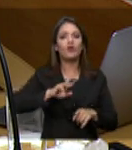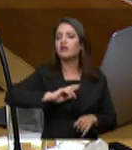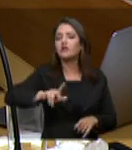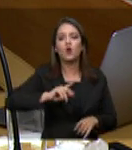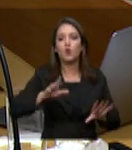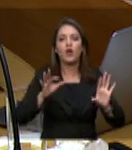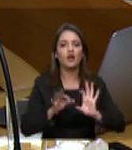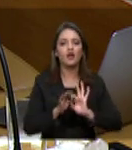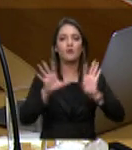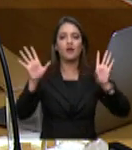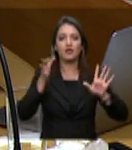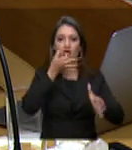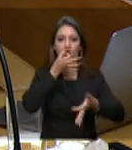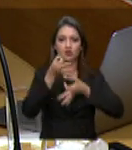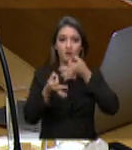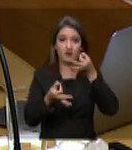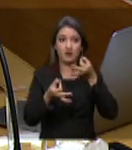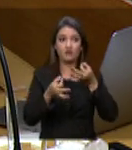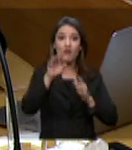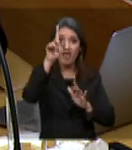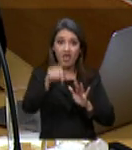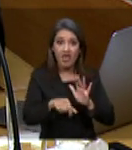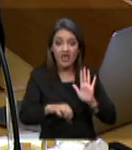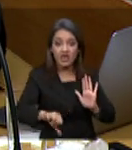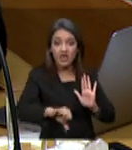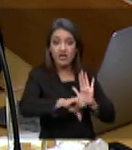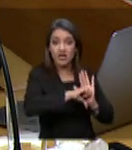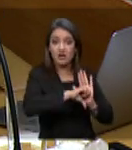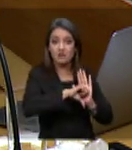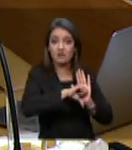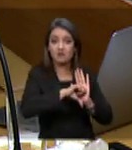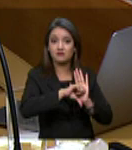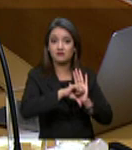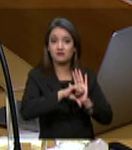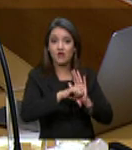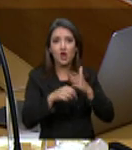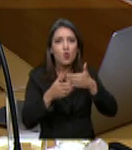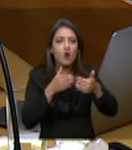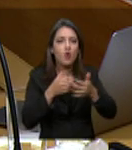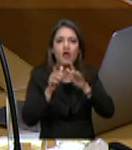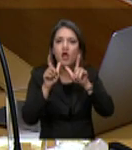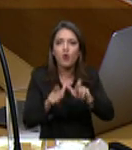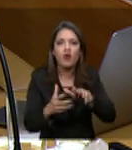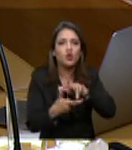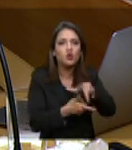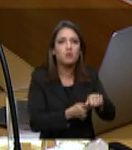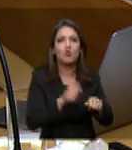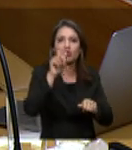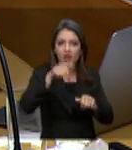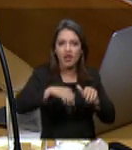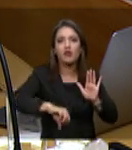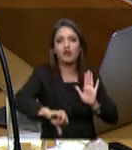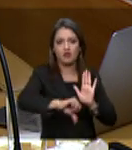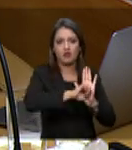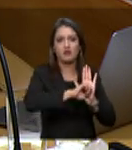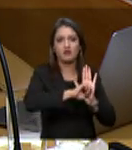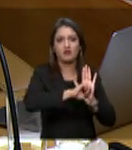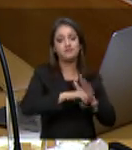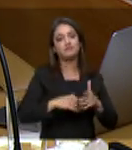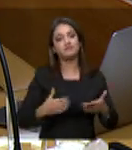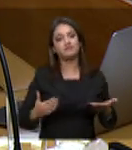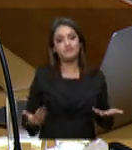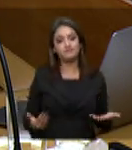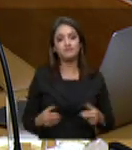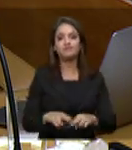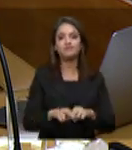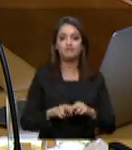não é liberdade de opinião isso é crime em qualquer lugar do mundo em qualquer lugar do mundo o